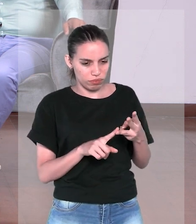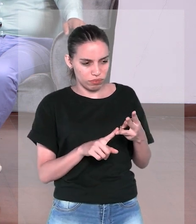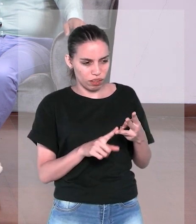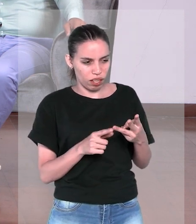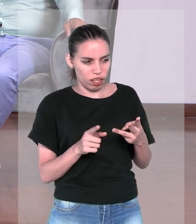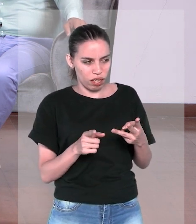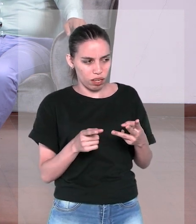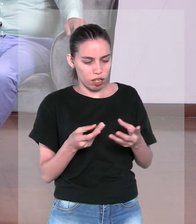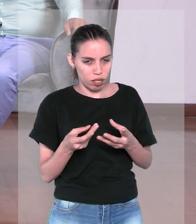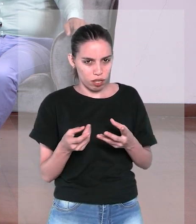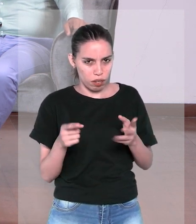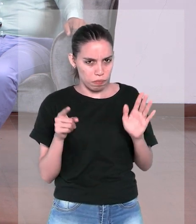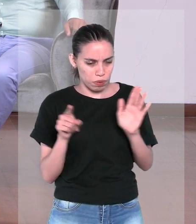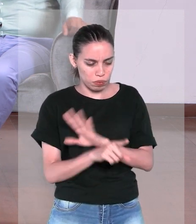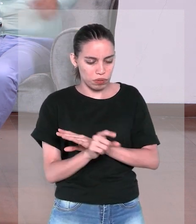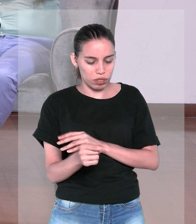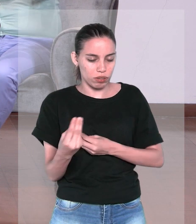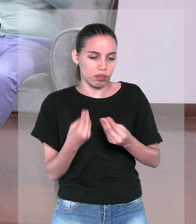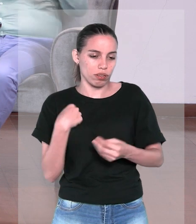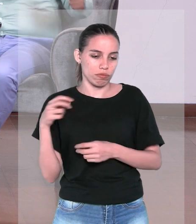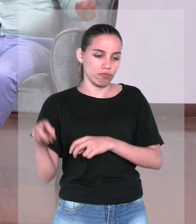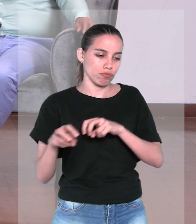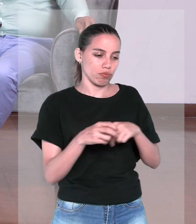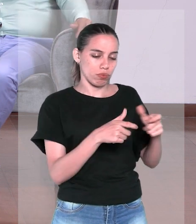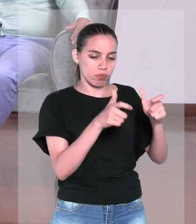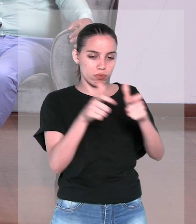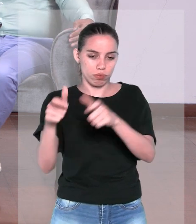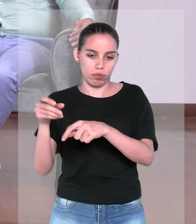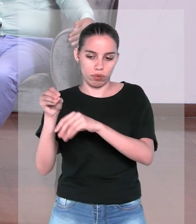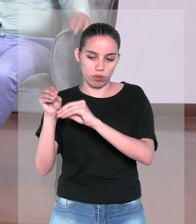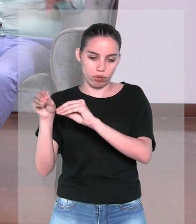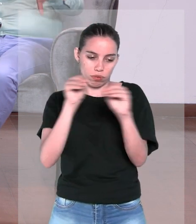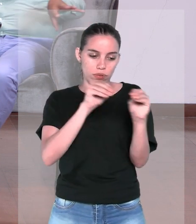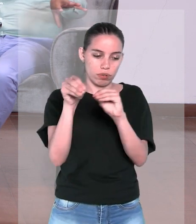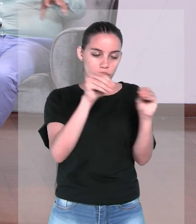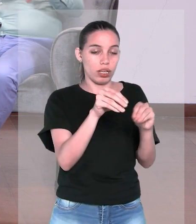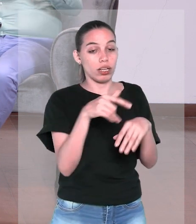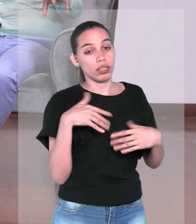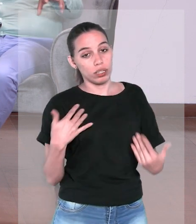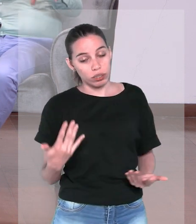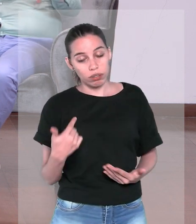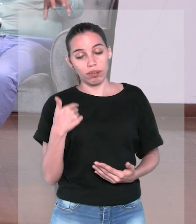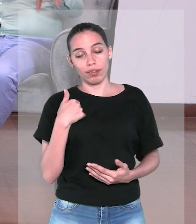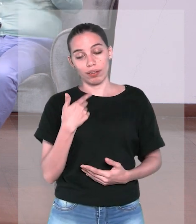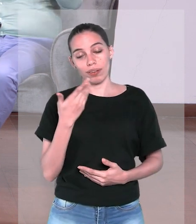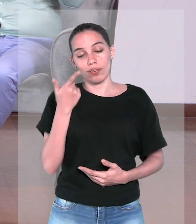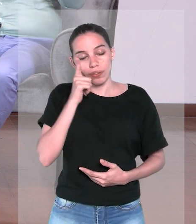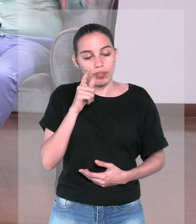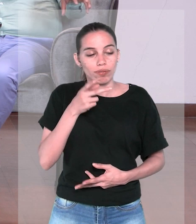as autoridades começaram a oferecer dinheiro para que as crianças saíssem do quarto. Então, infelizmente, não é um